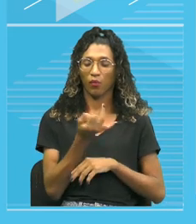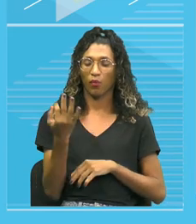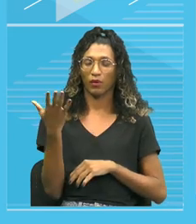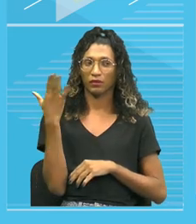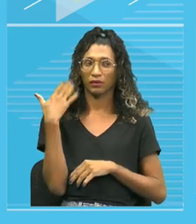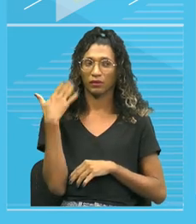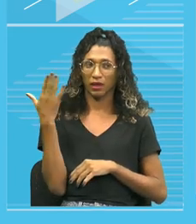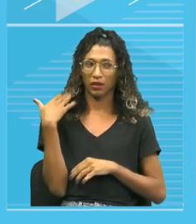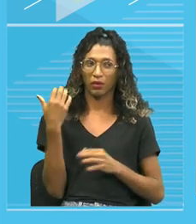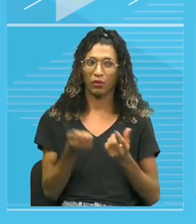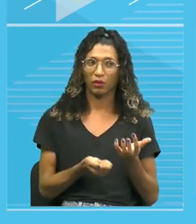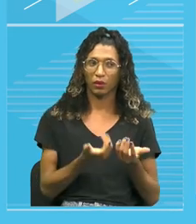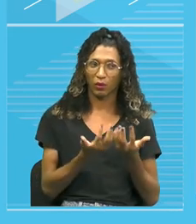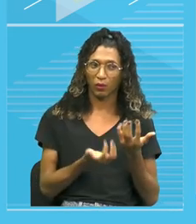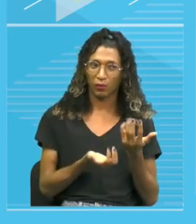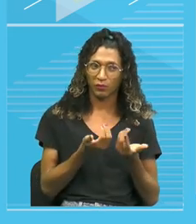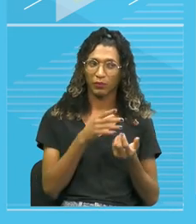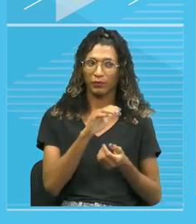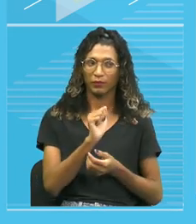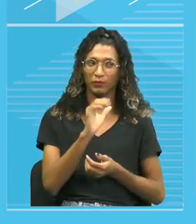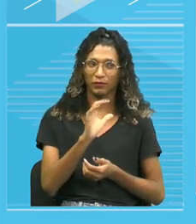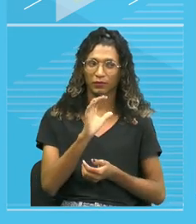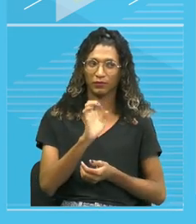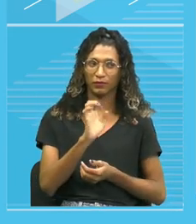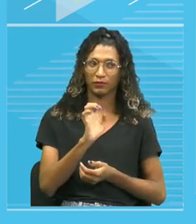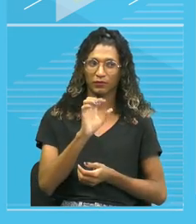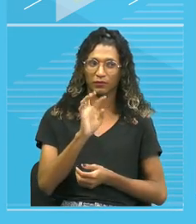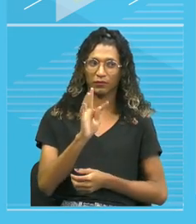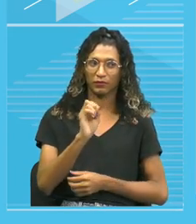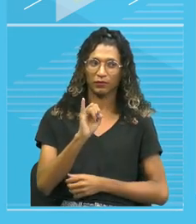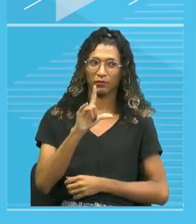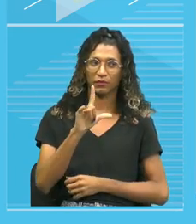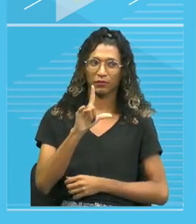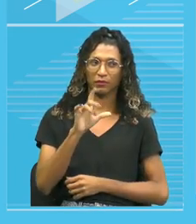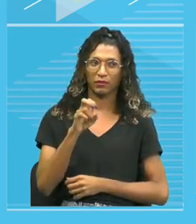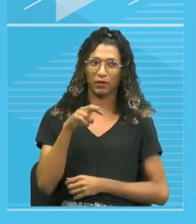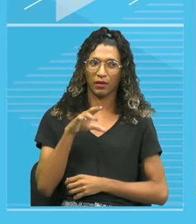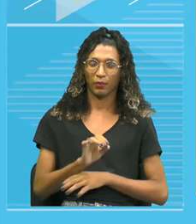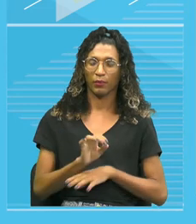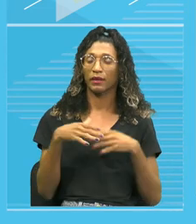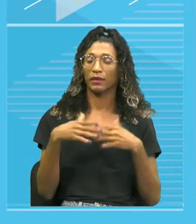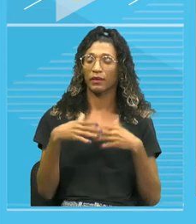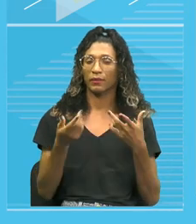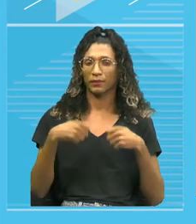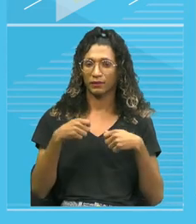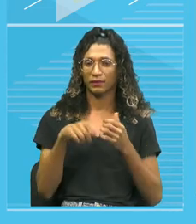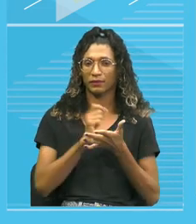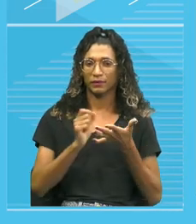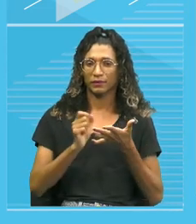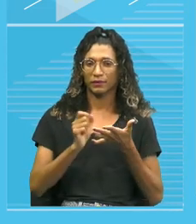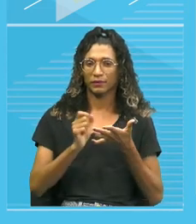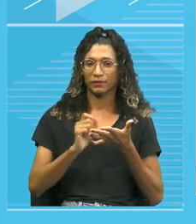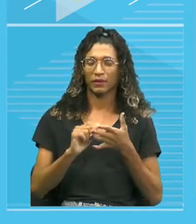completa da acetileno Opa vamos escrever a equação tá C2